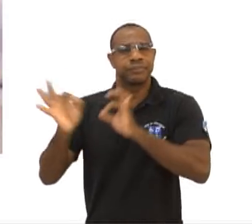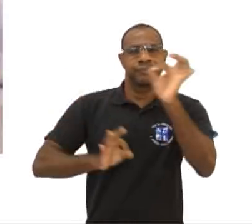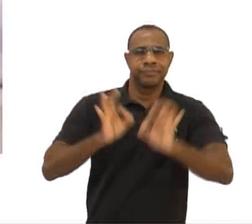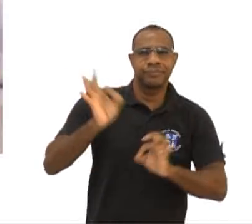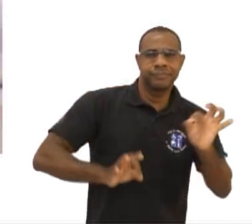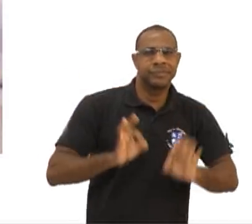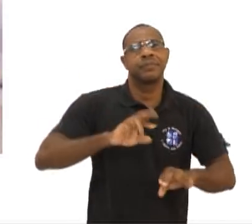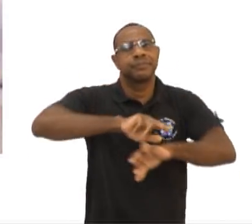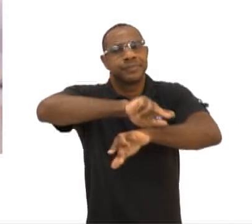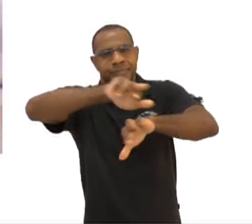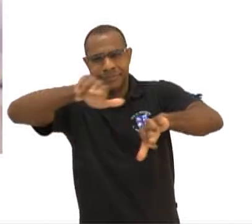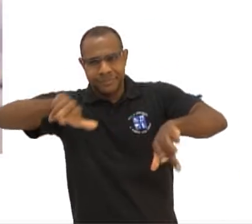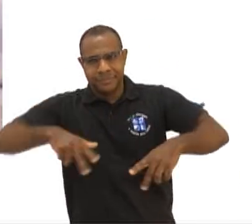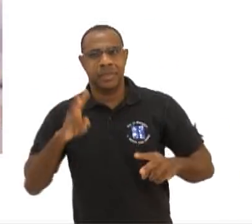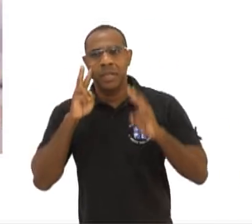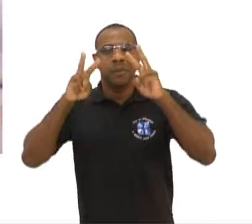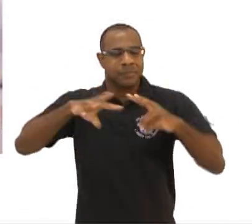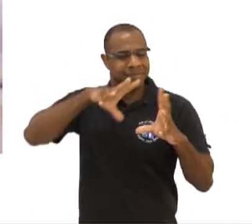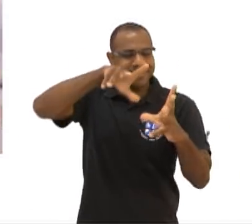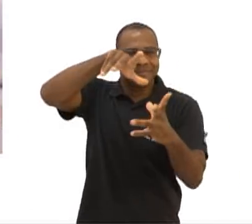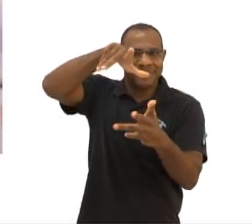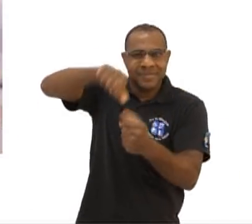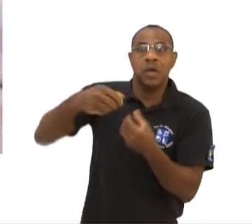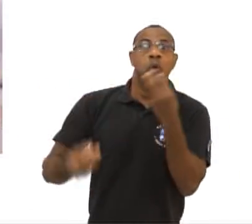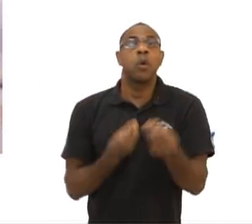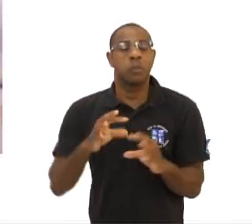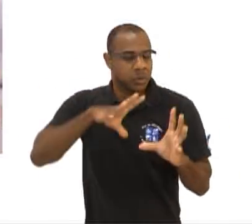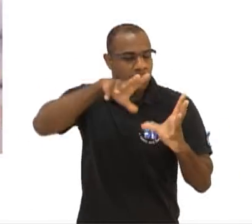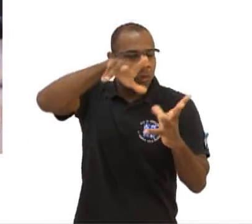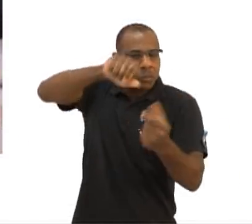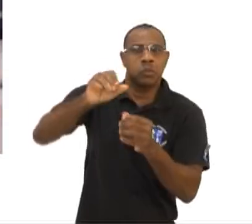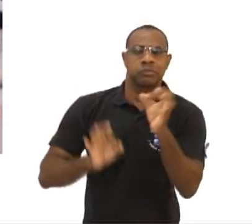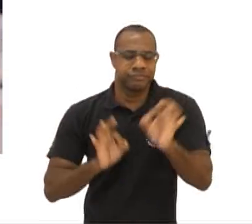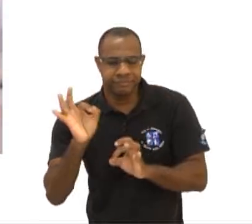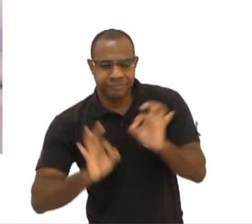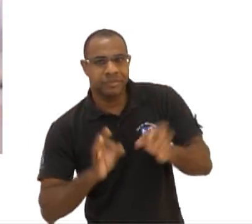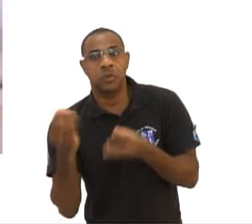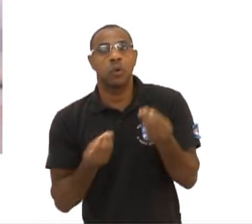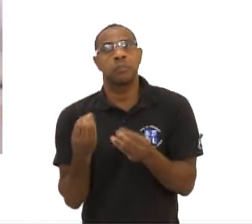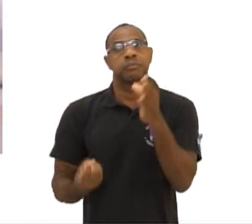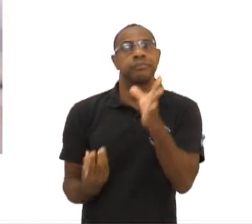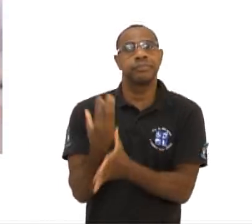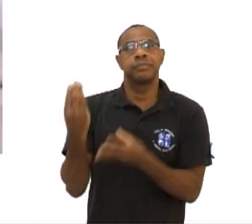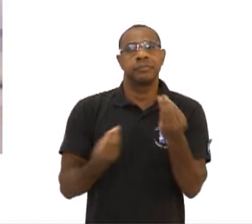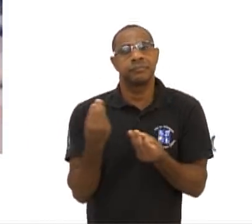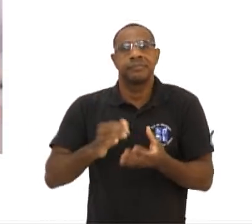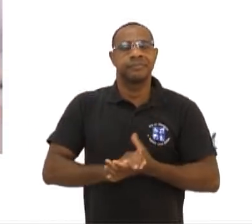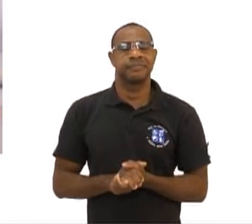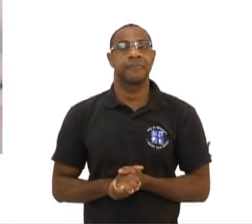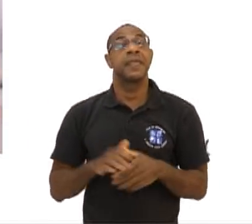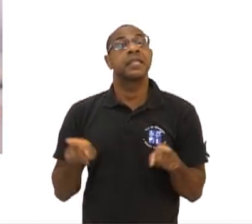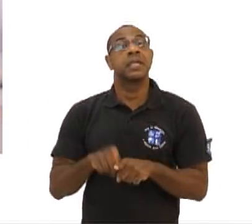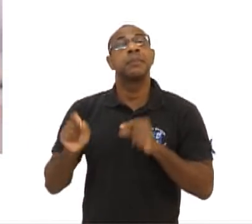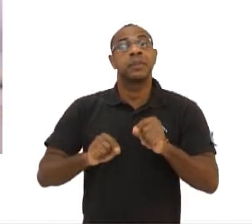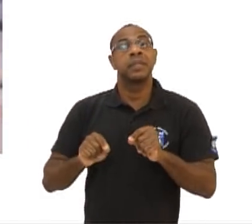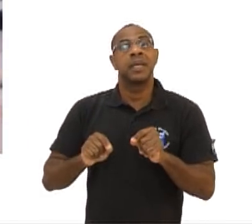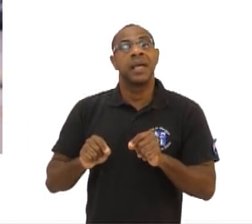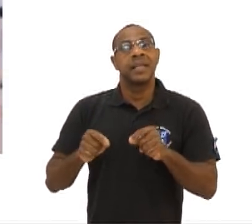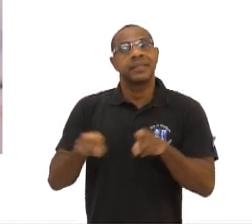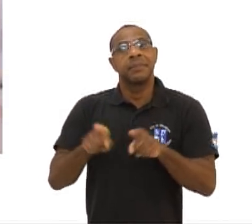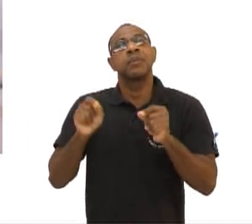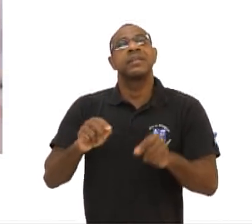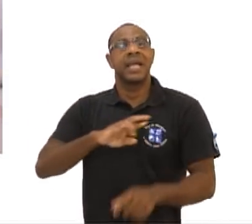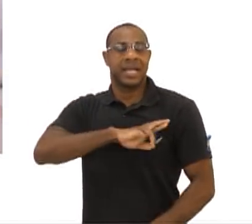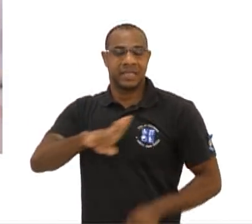sua cosmovisão, ou seja, como que o mundo se ordena a partir das suas crenças.